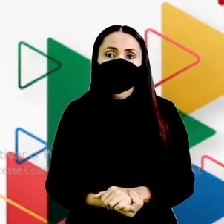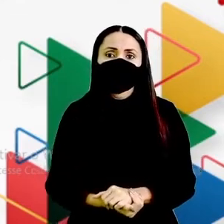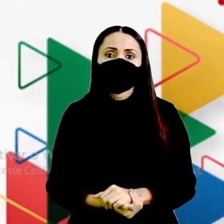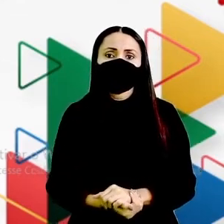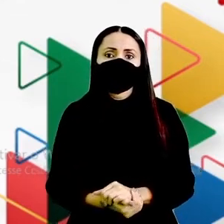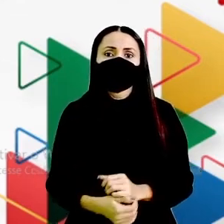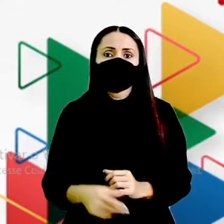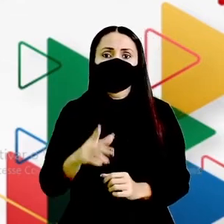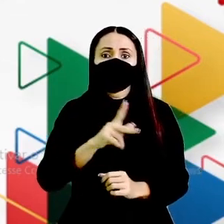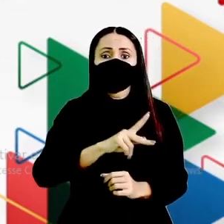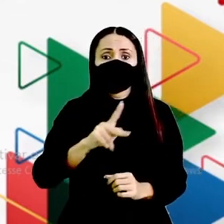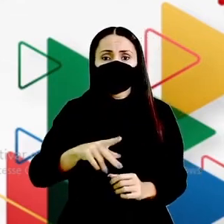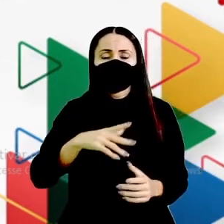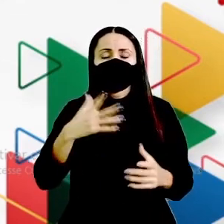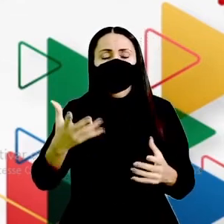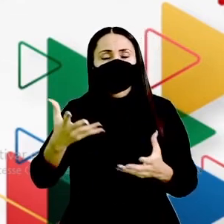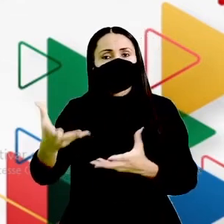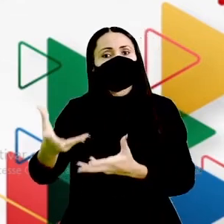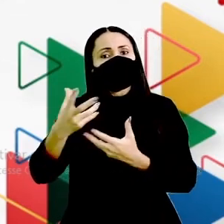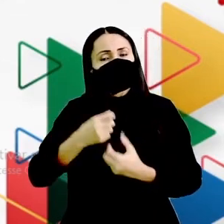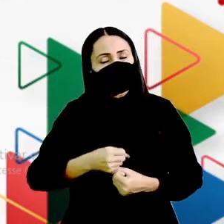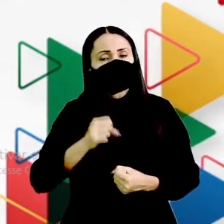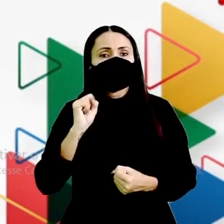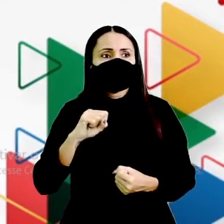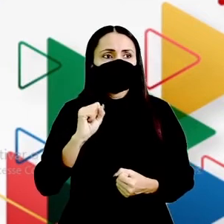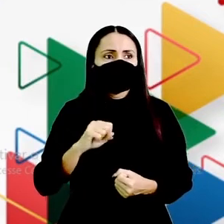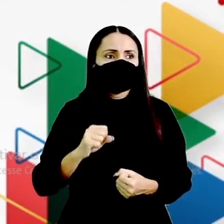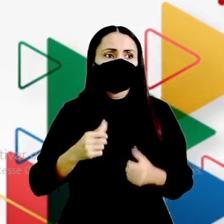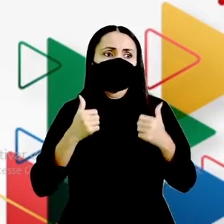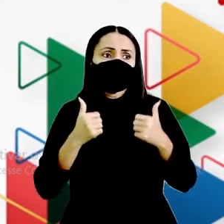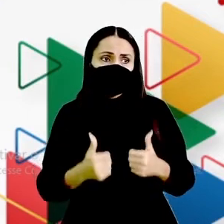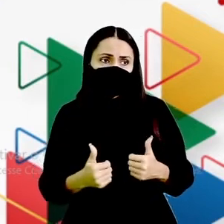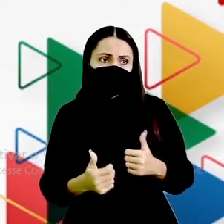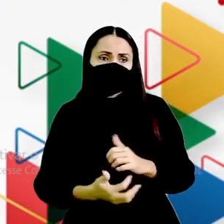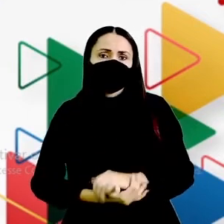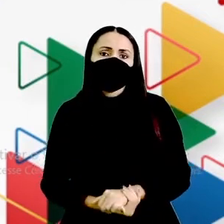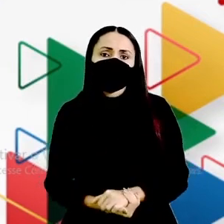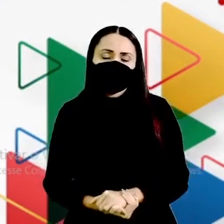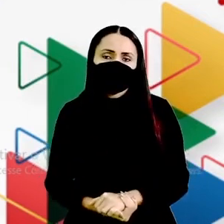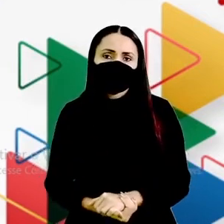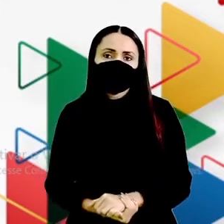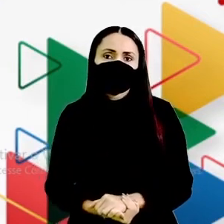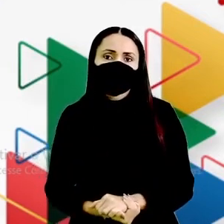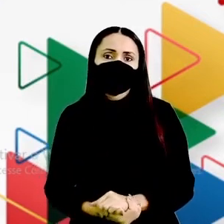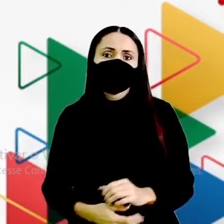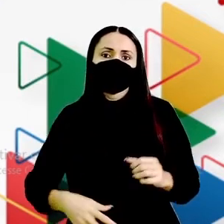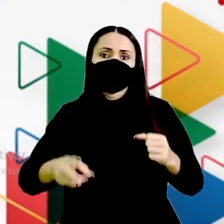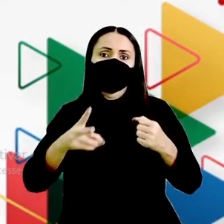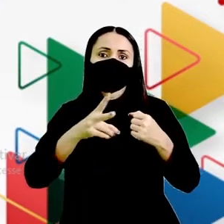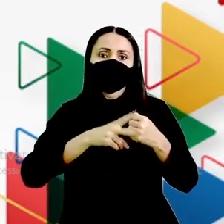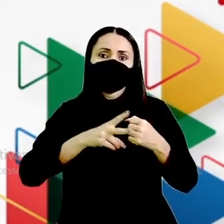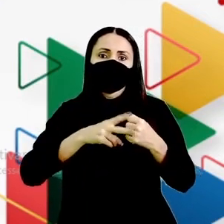recebê-la. Recebê-la. Isso. Pronto, show de bola. Aí nós temos, ó, o verbo dispor também, ó,